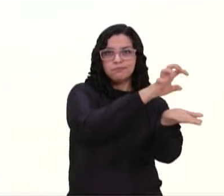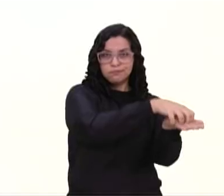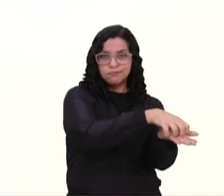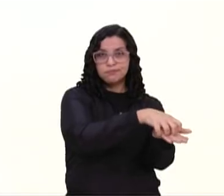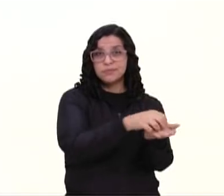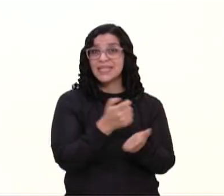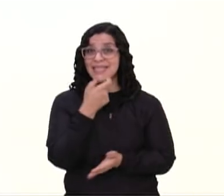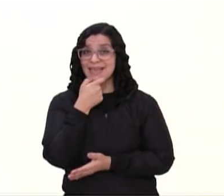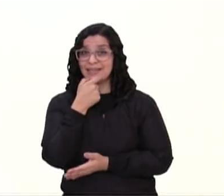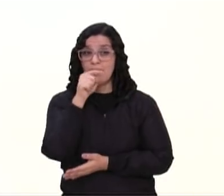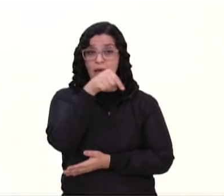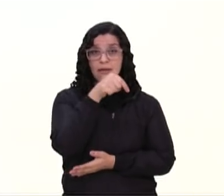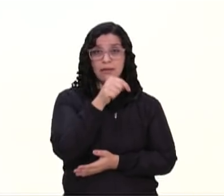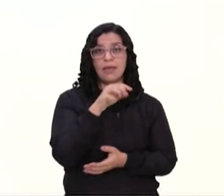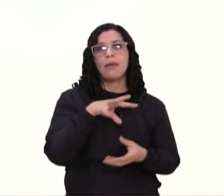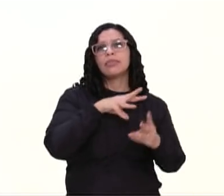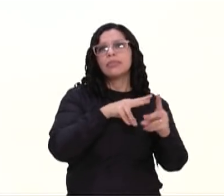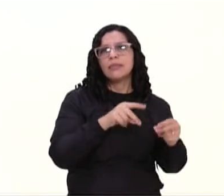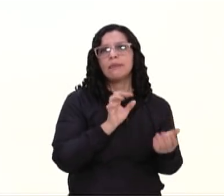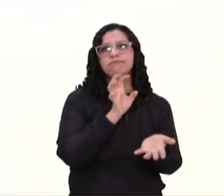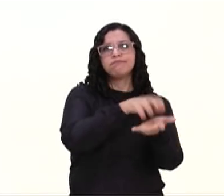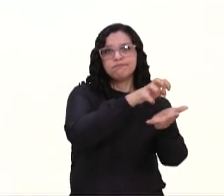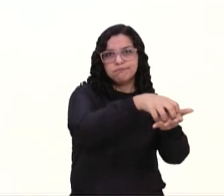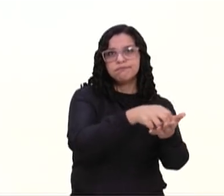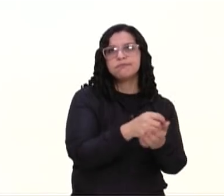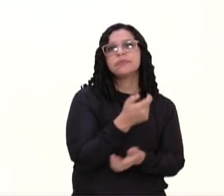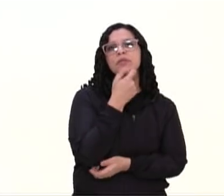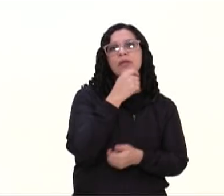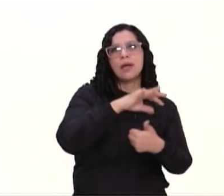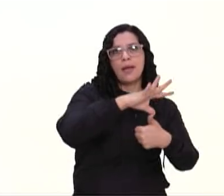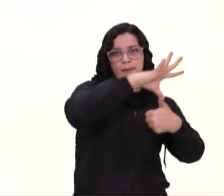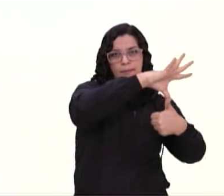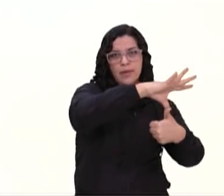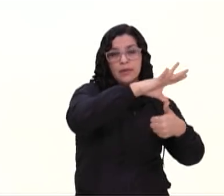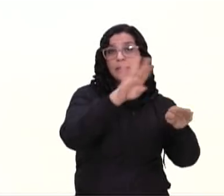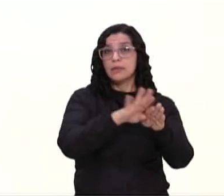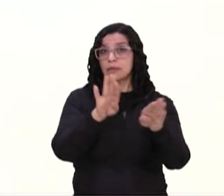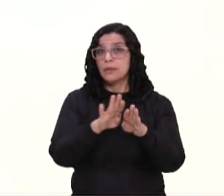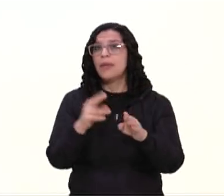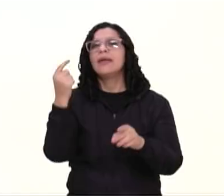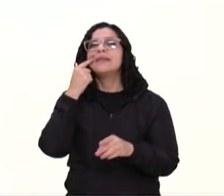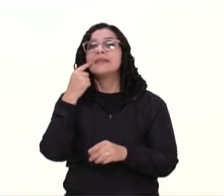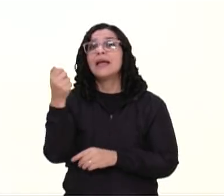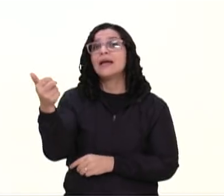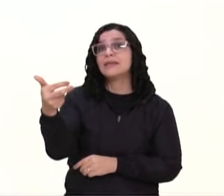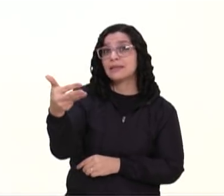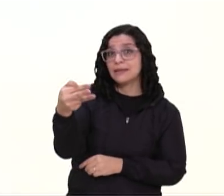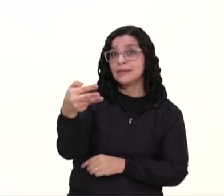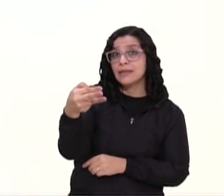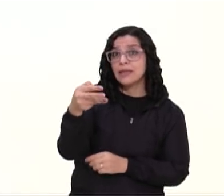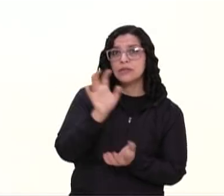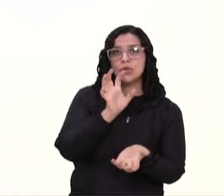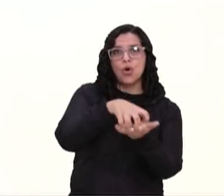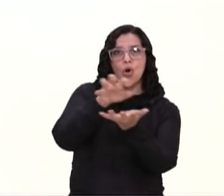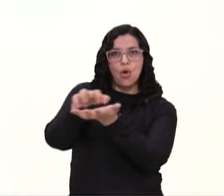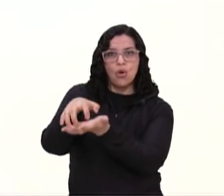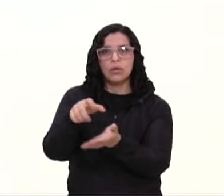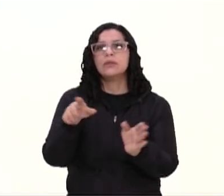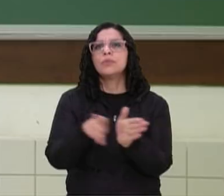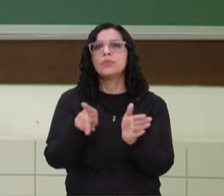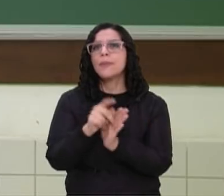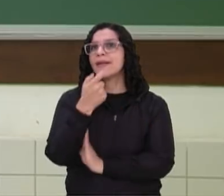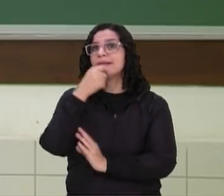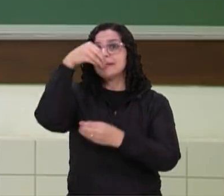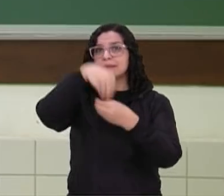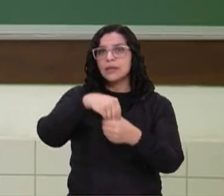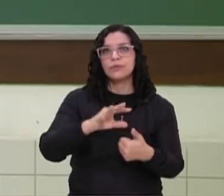do Norte e compreender as características econômicas e sociais das 13 colônias inglesas na América do Norte.